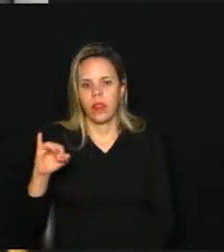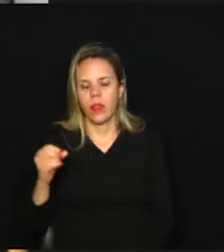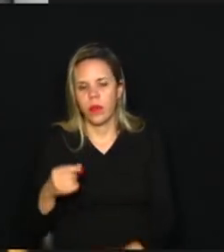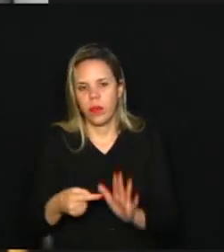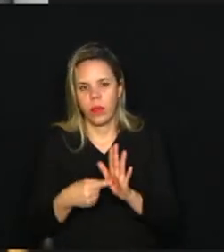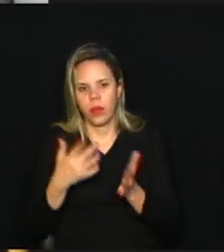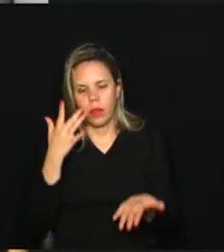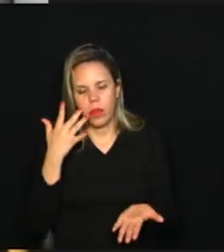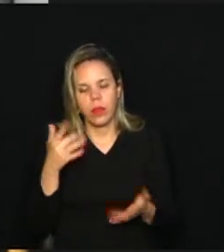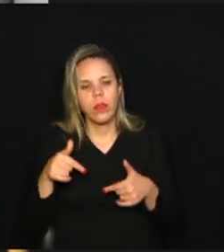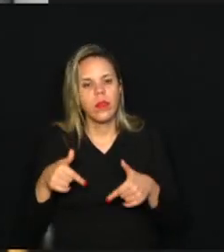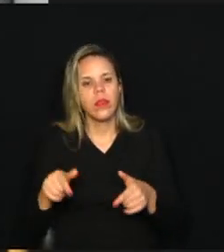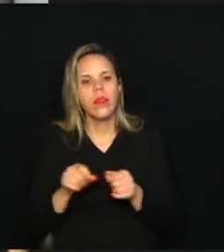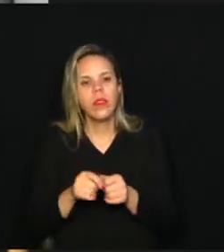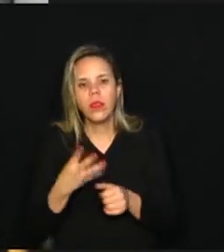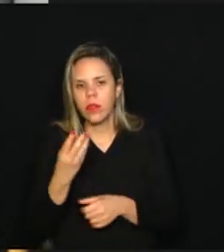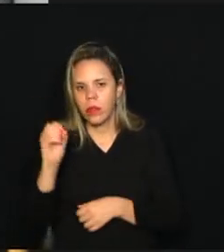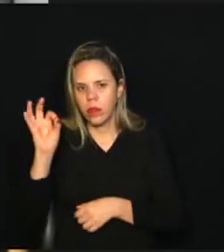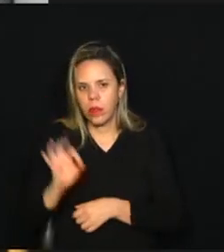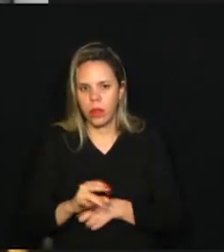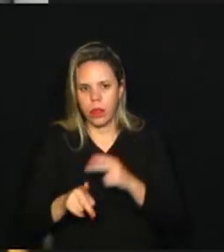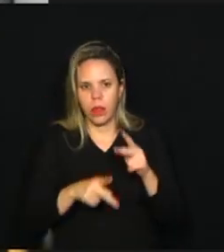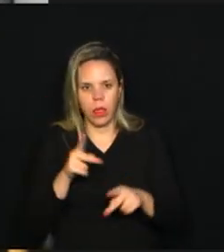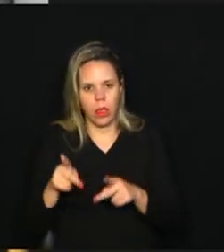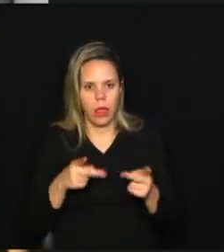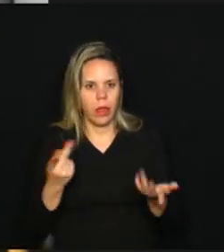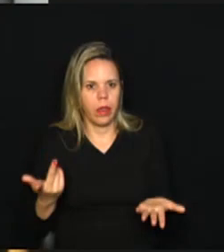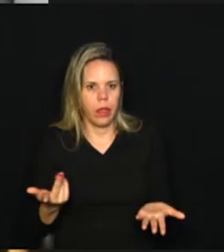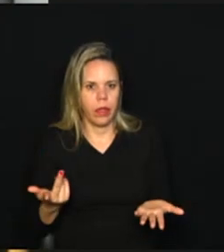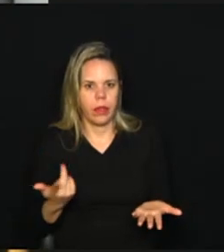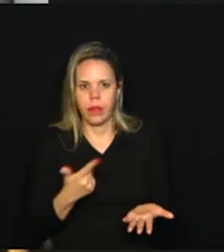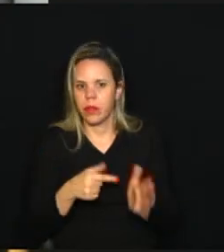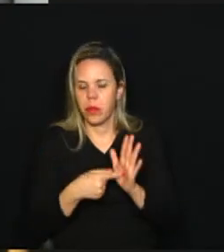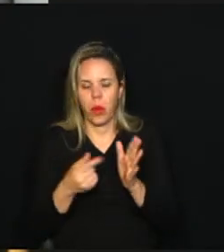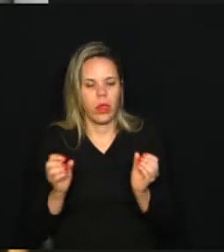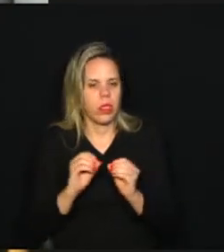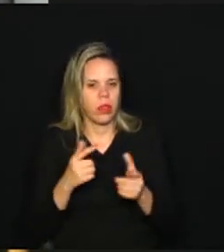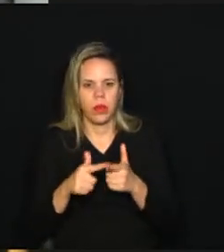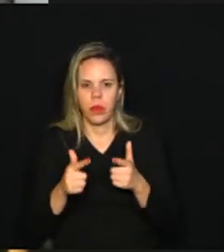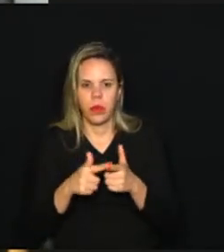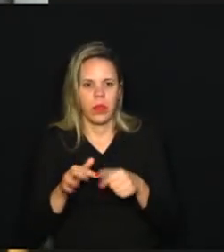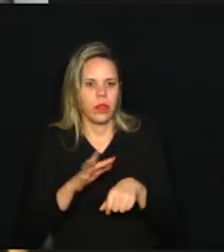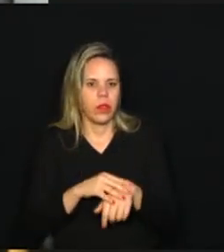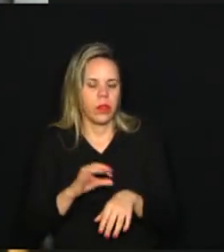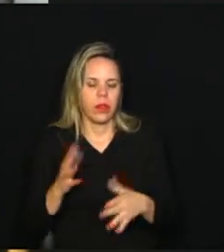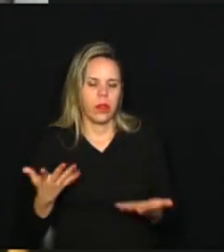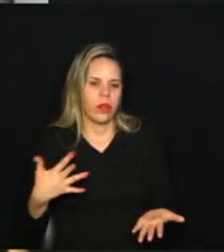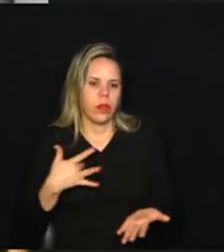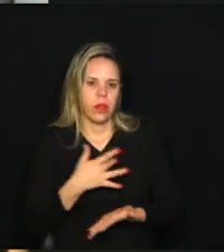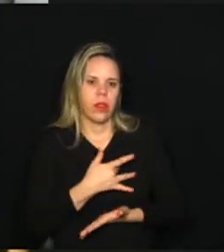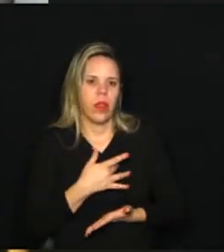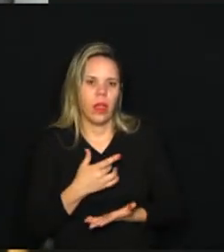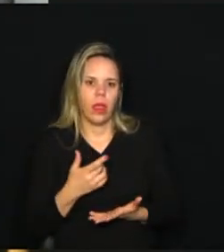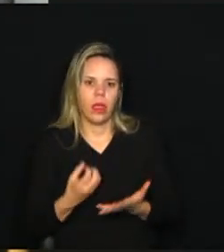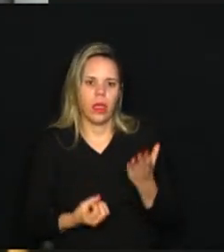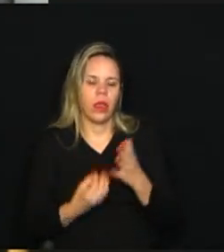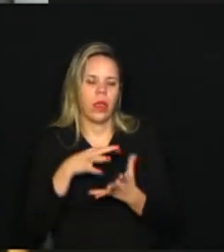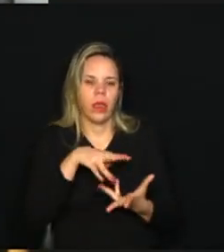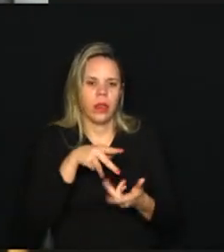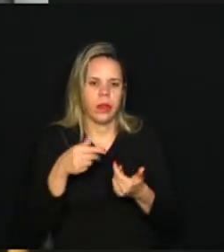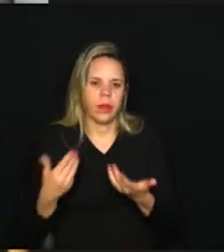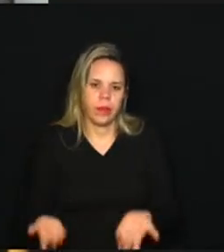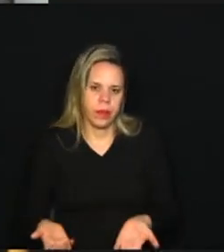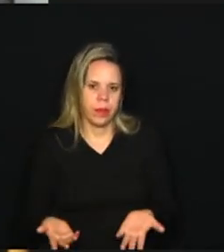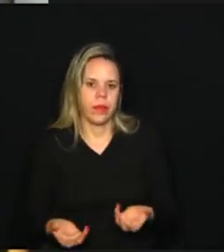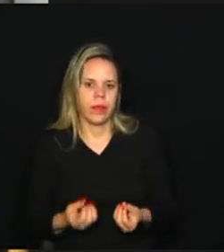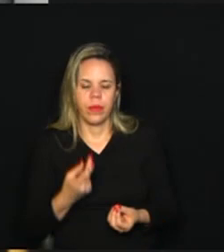fazendo essas ações, a gente tem 40% de pessoas completamente assintomáticas, né? E é o que se estima no mundo, né? E